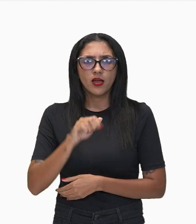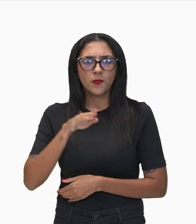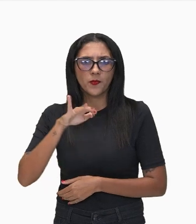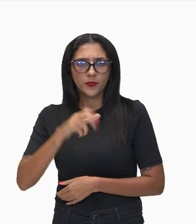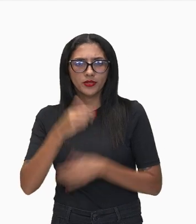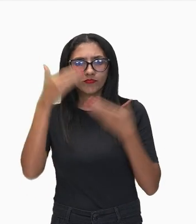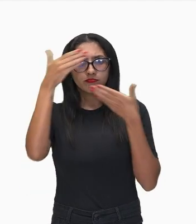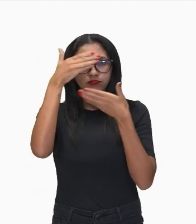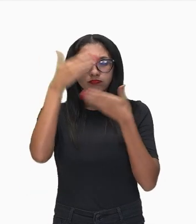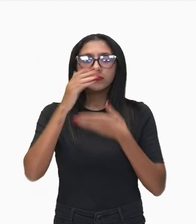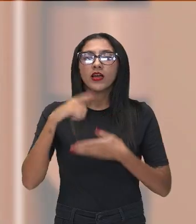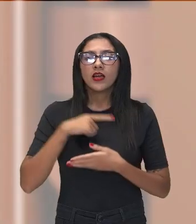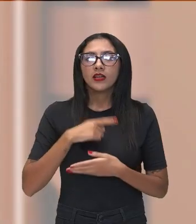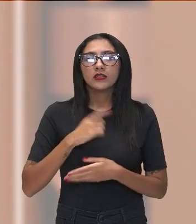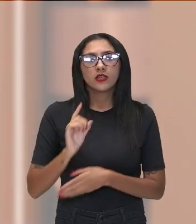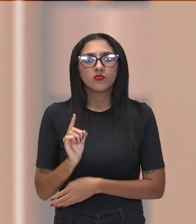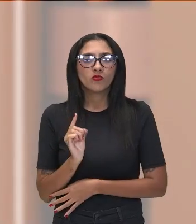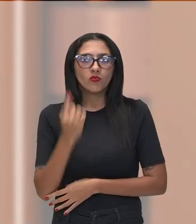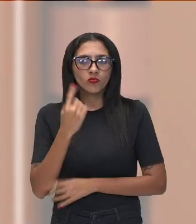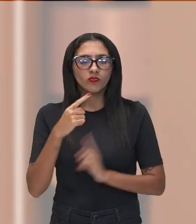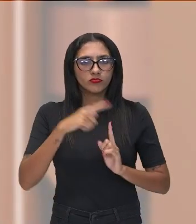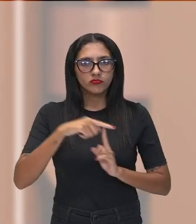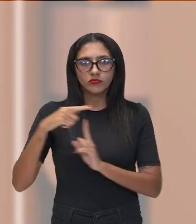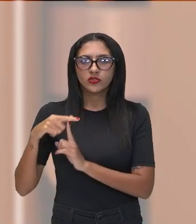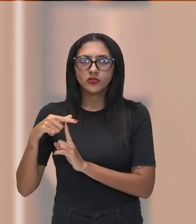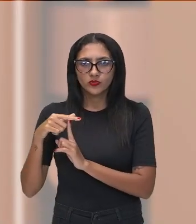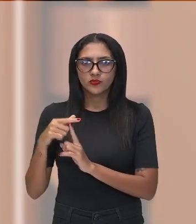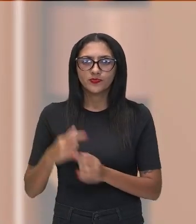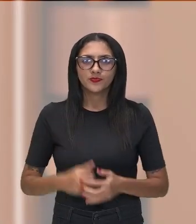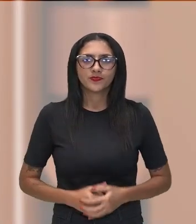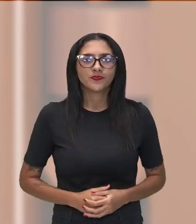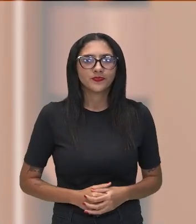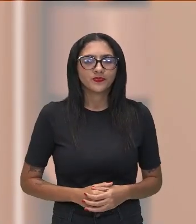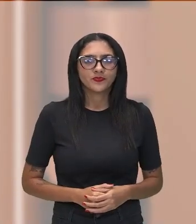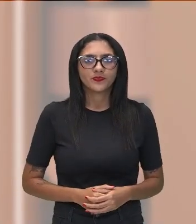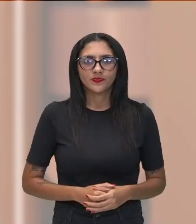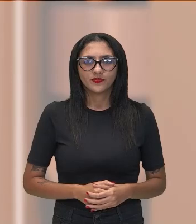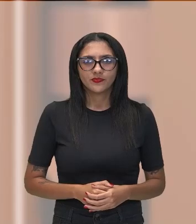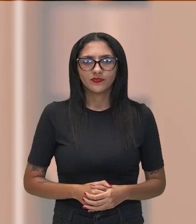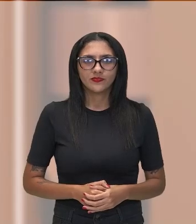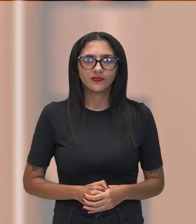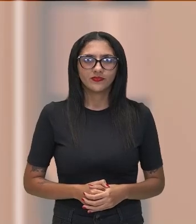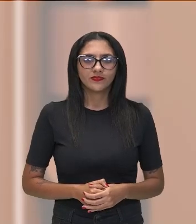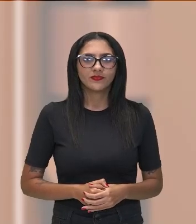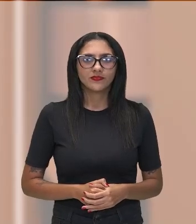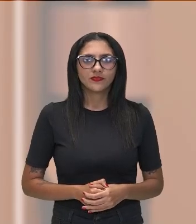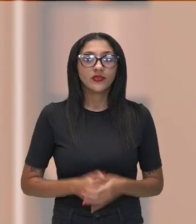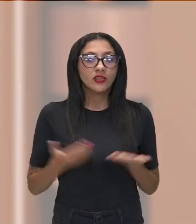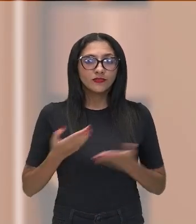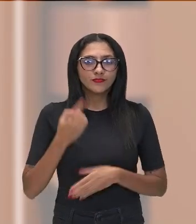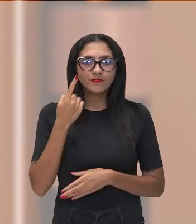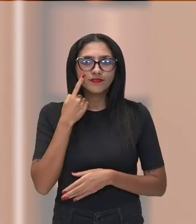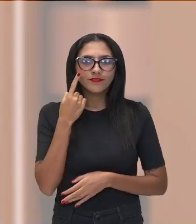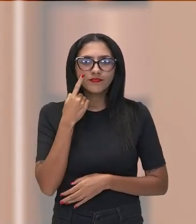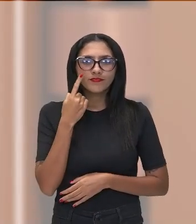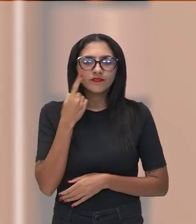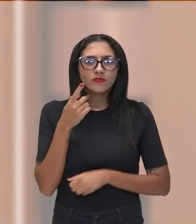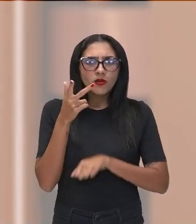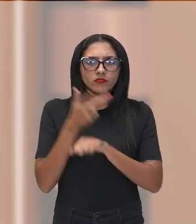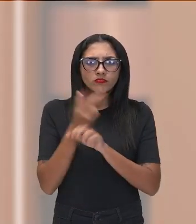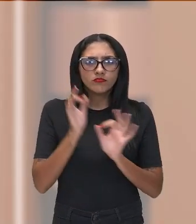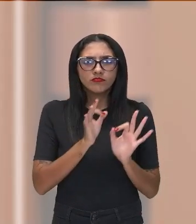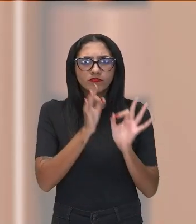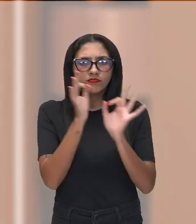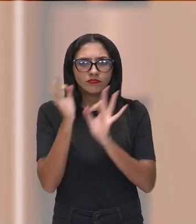representa uma monarquia autoritária. E aí vamos dar uma olhada nesse vídeo que mostra a